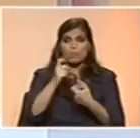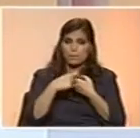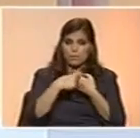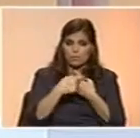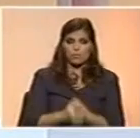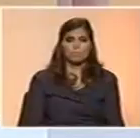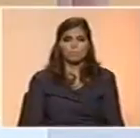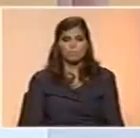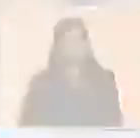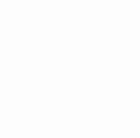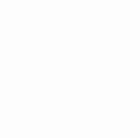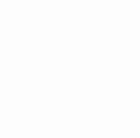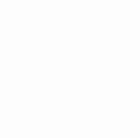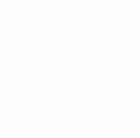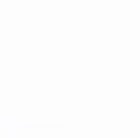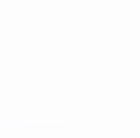parceiros.